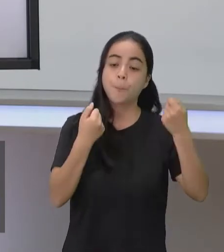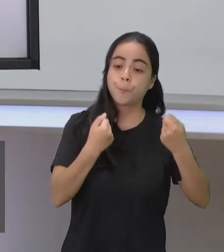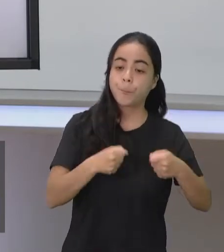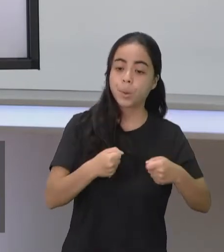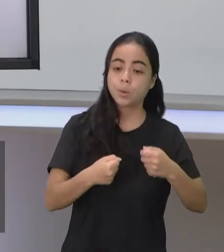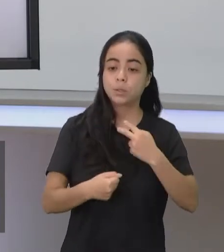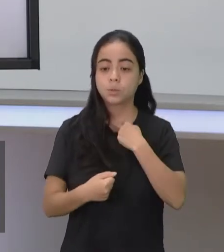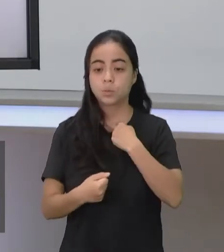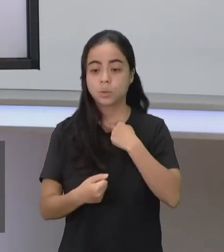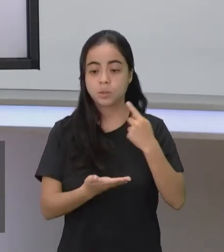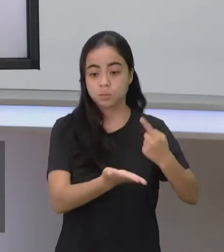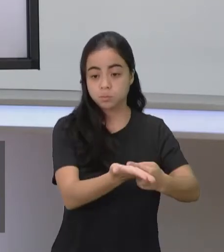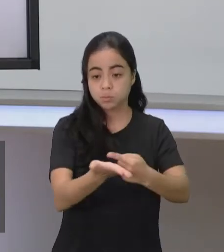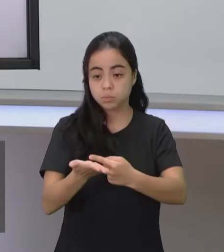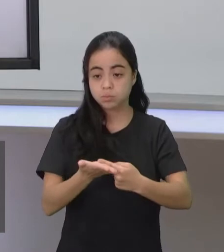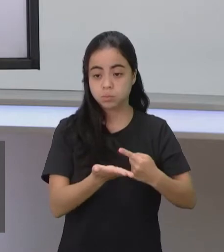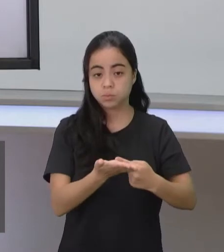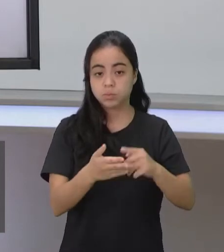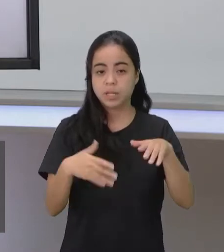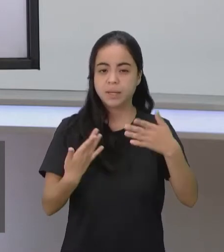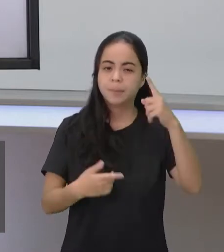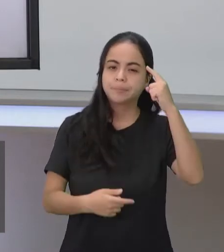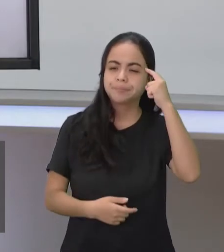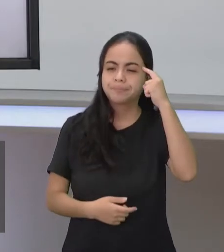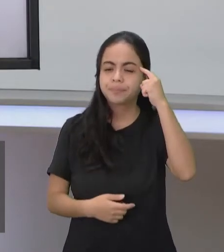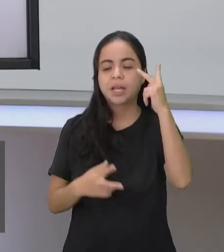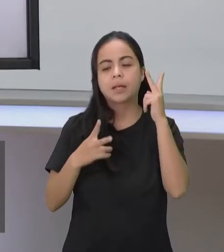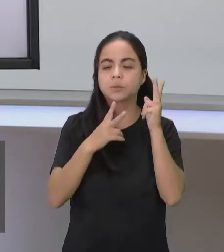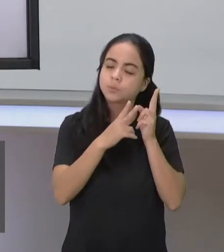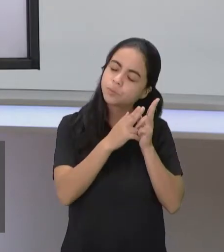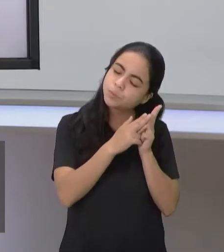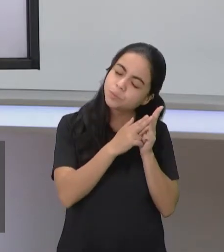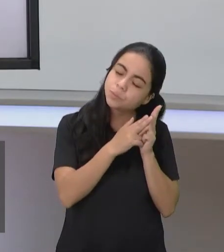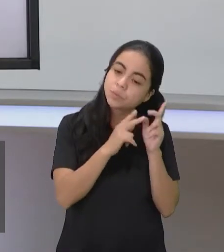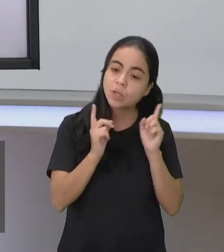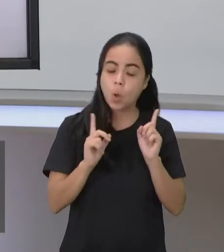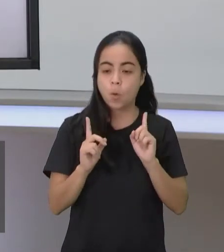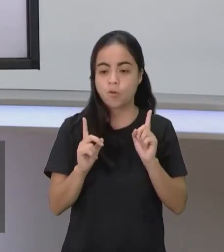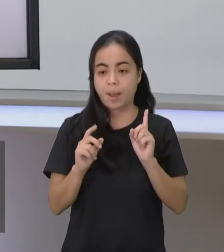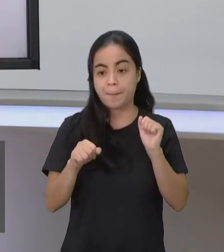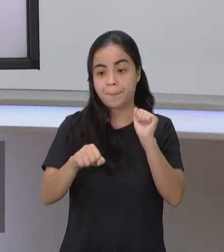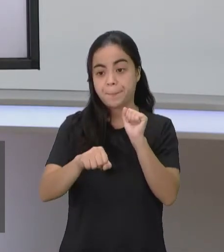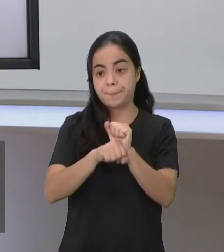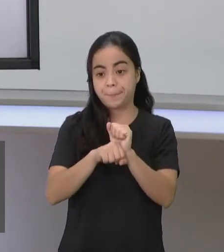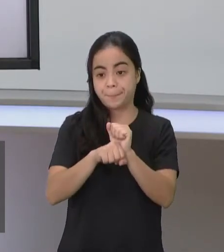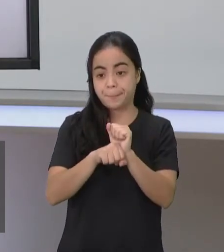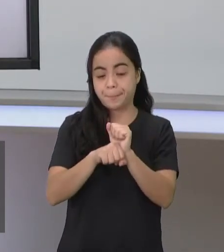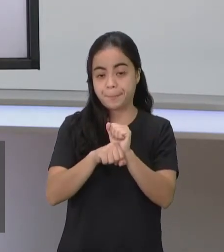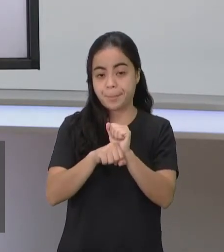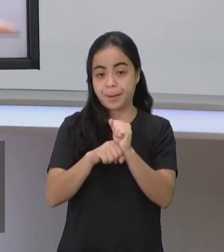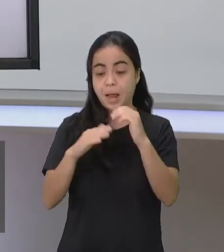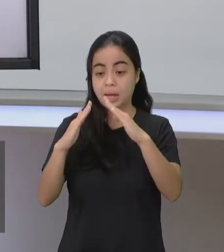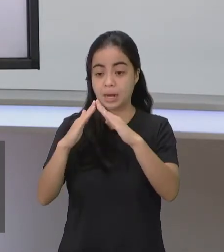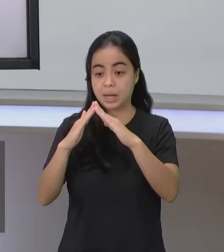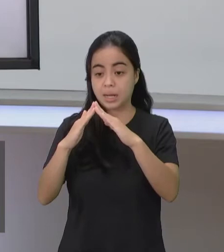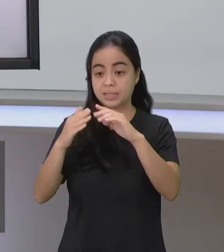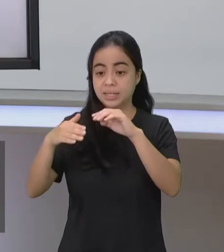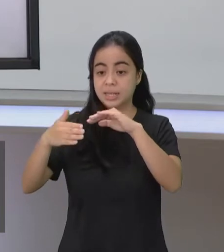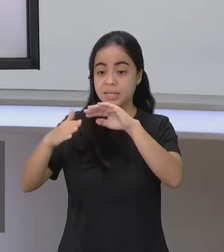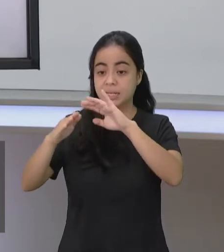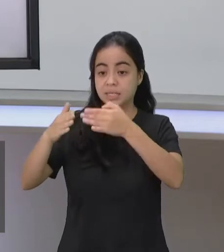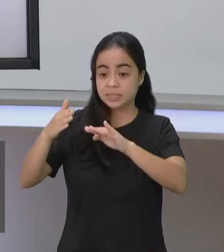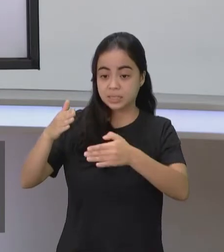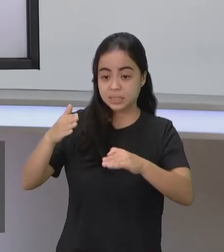fazer, né? E aí quando você pensa assim, dormir, você não vai parar no meio da sua casa e dormir no meio da escada.